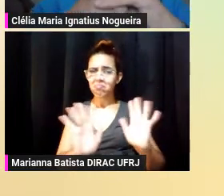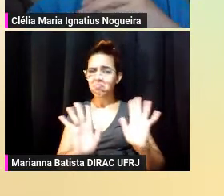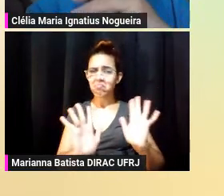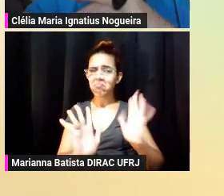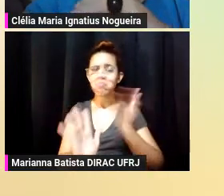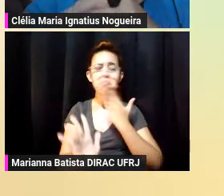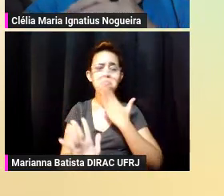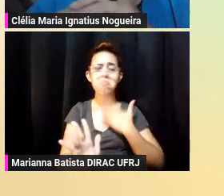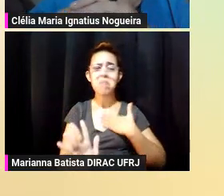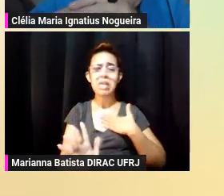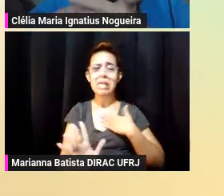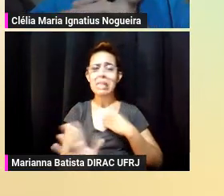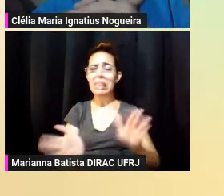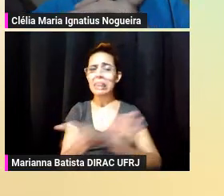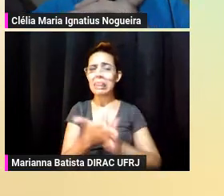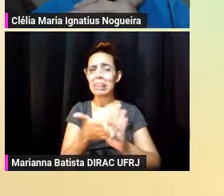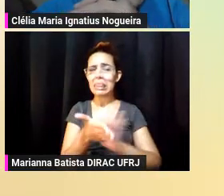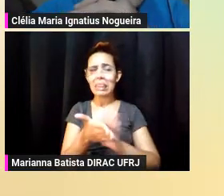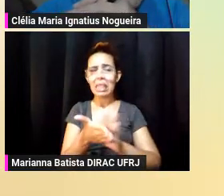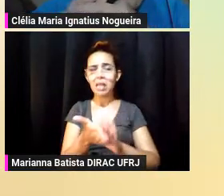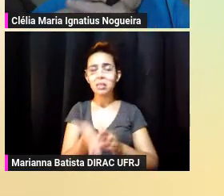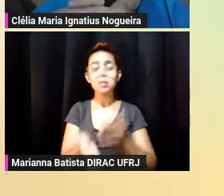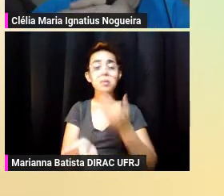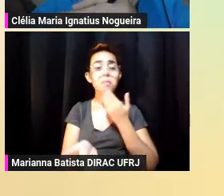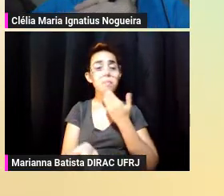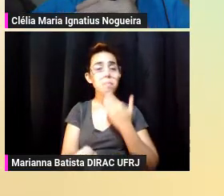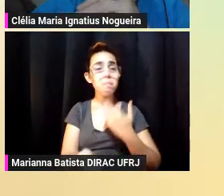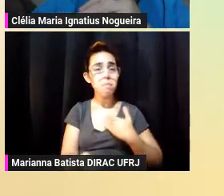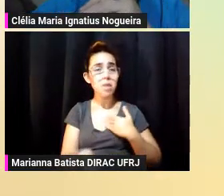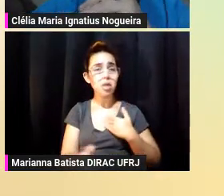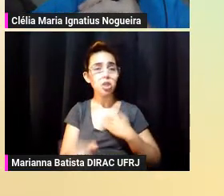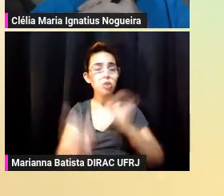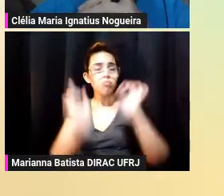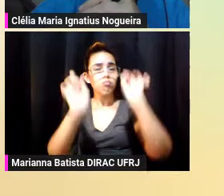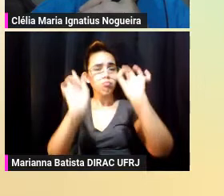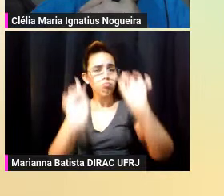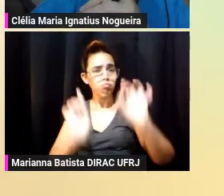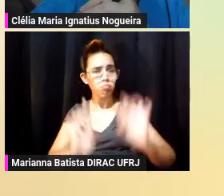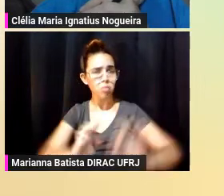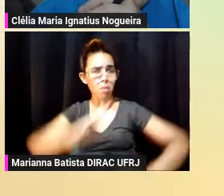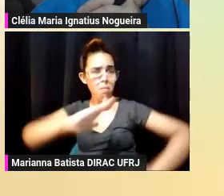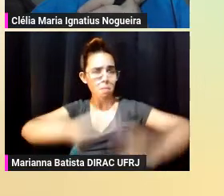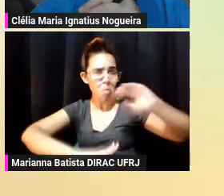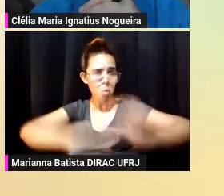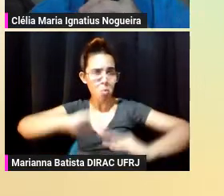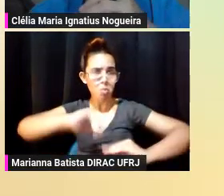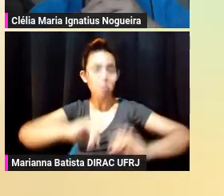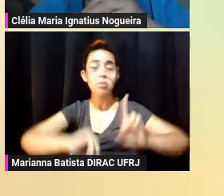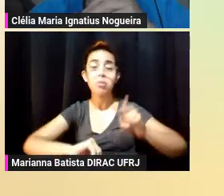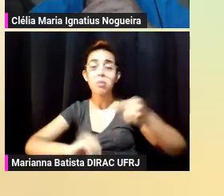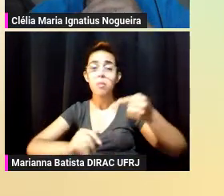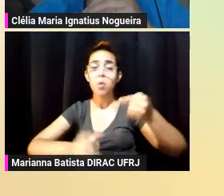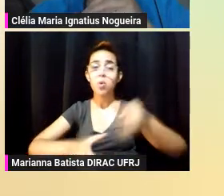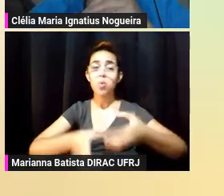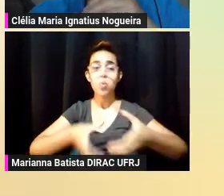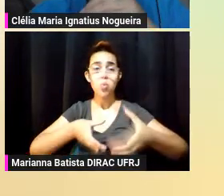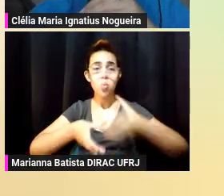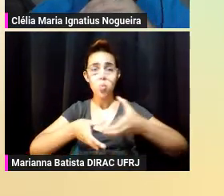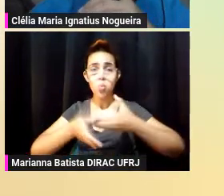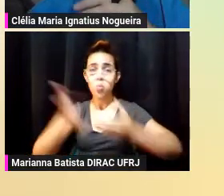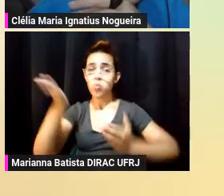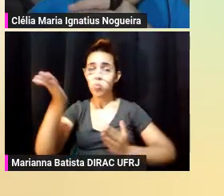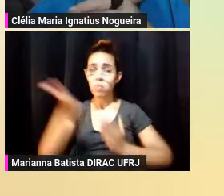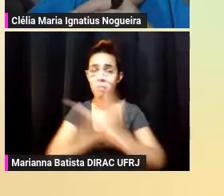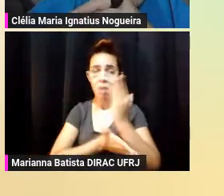a gente passasse no concurso. Lá fui eu para Maringá. Fiz o meu concurso.